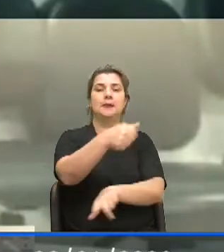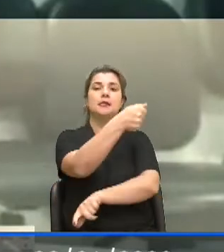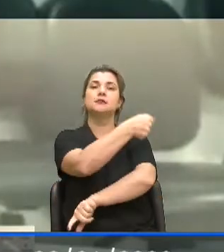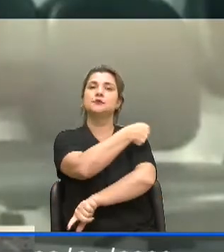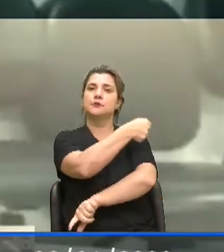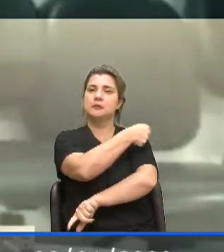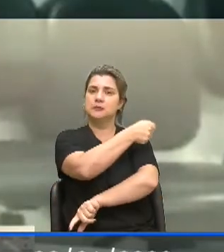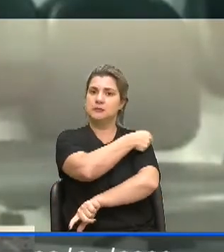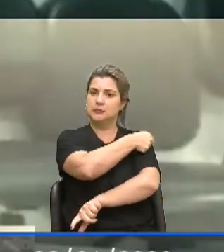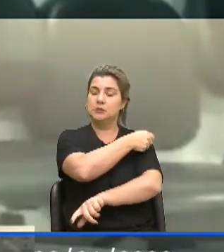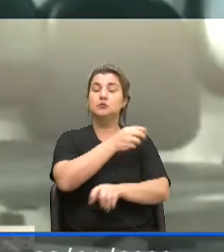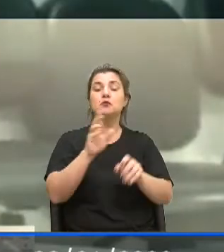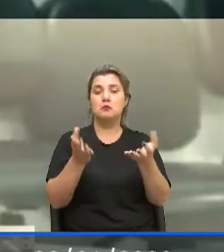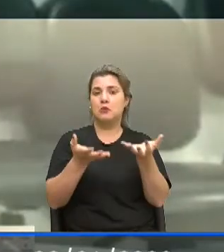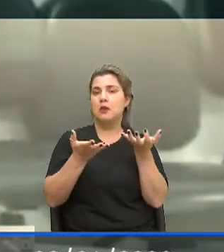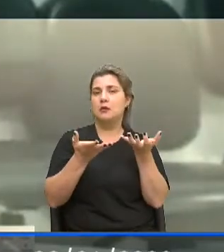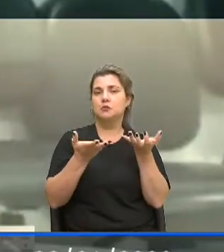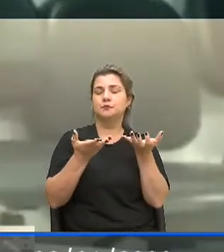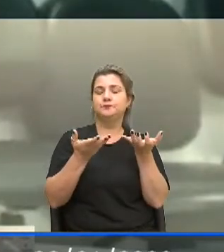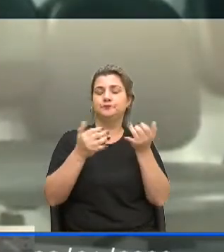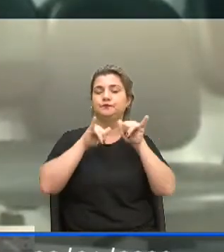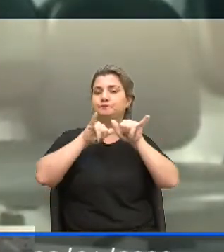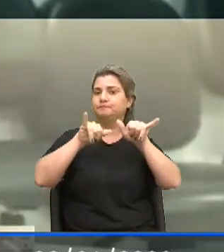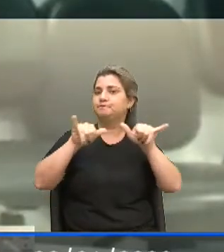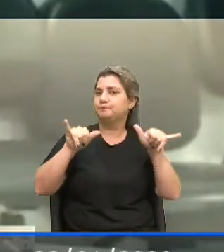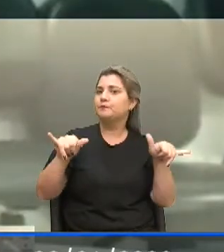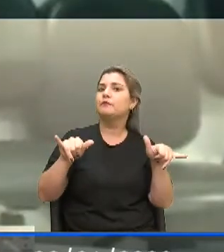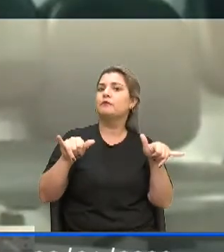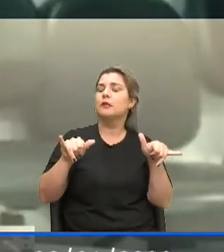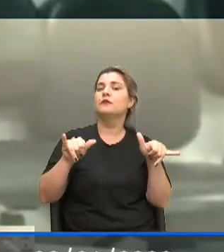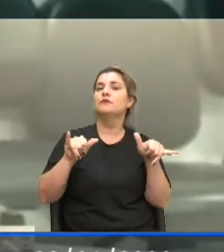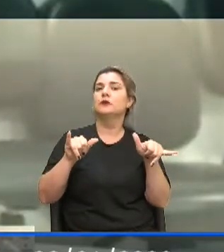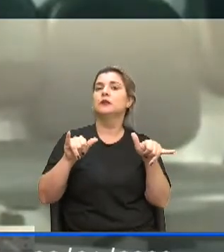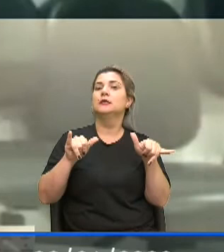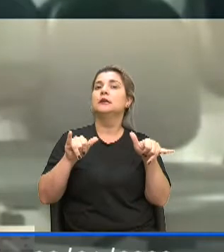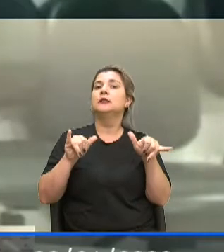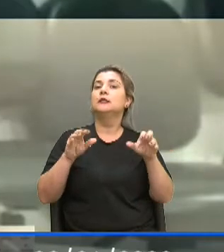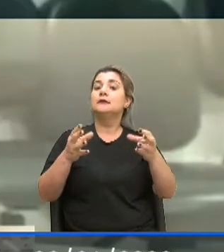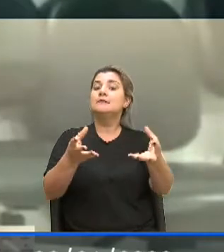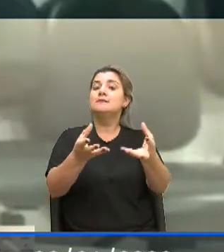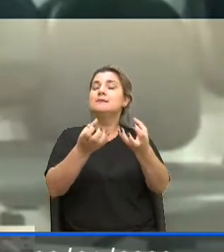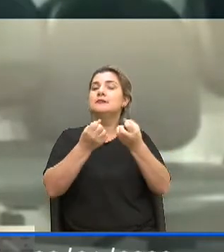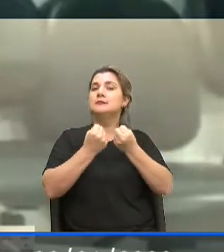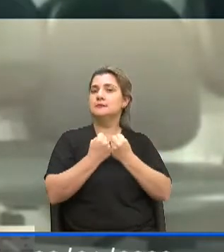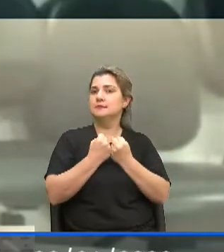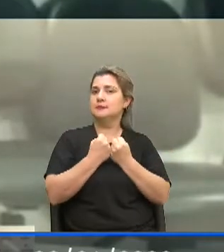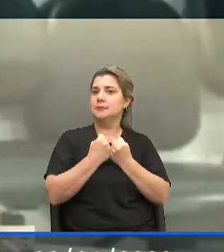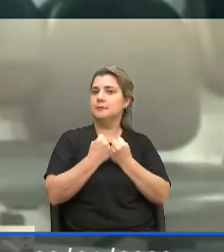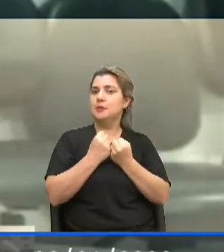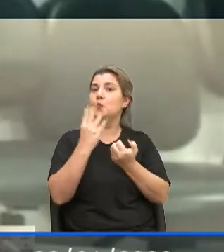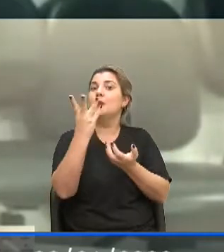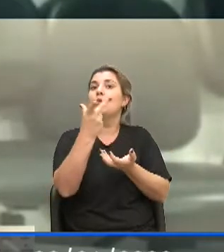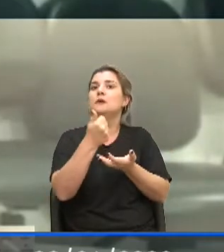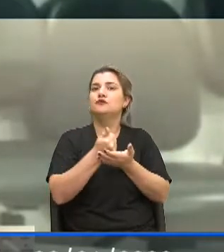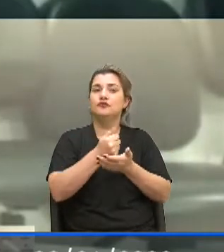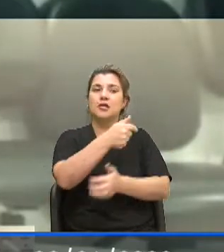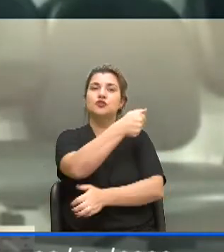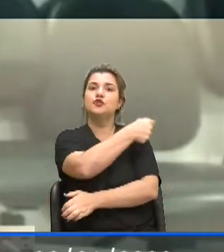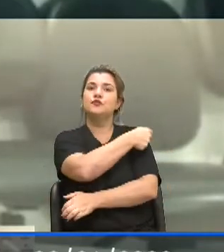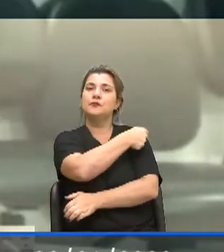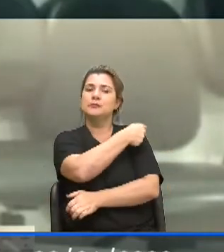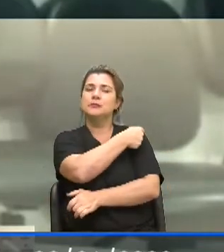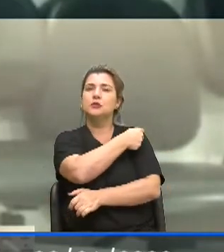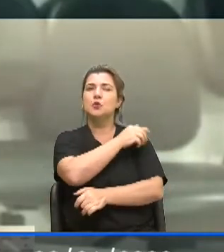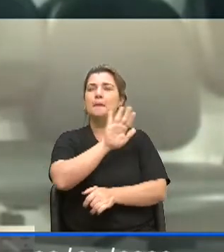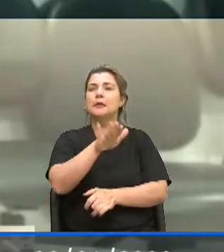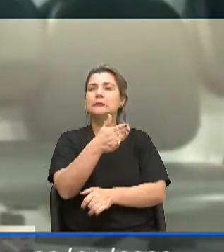os dados do Rio Grande do Sul, ele recebeu um quantitativo de vacina este ano em torno de 1 milhão